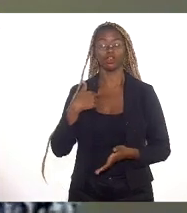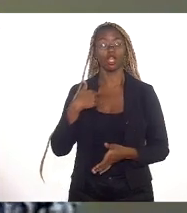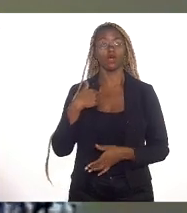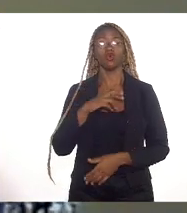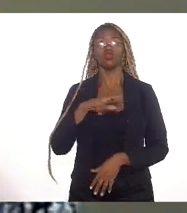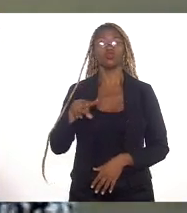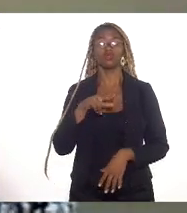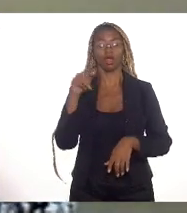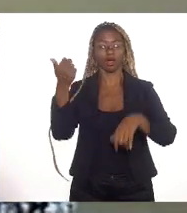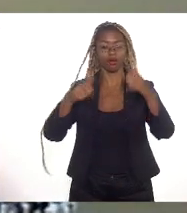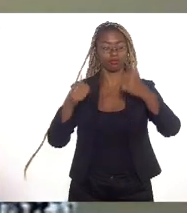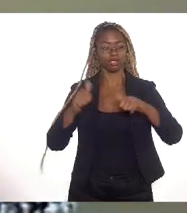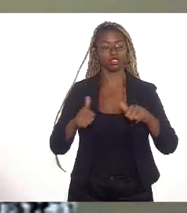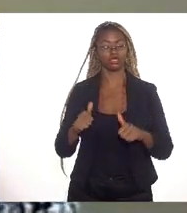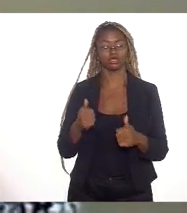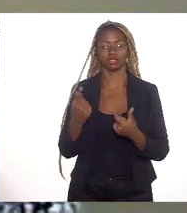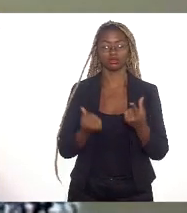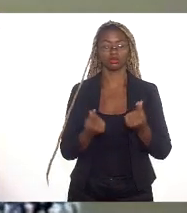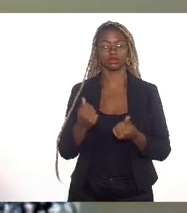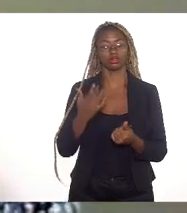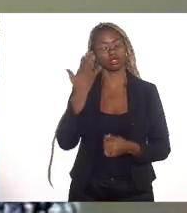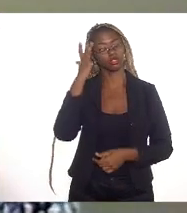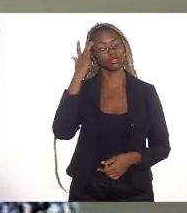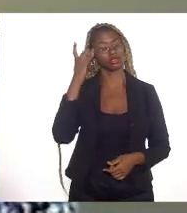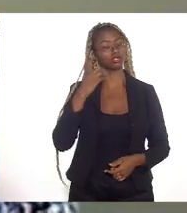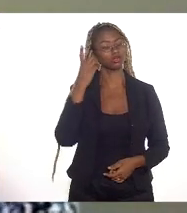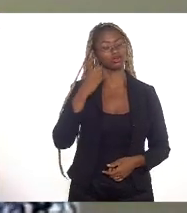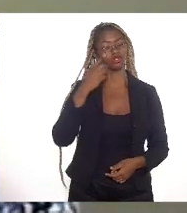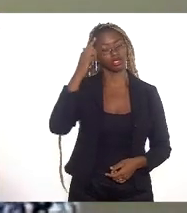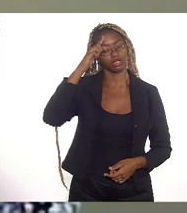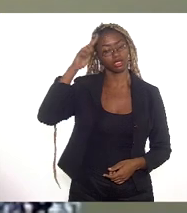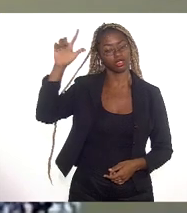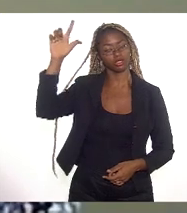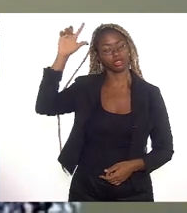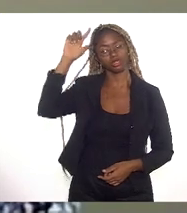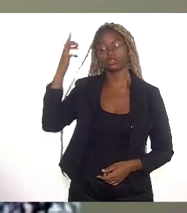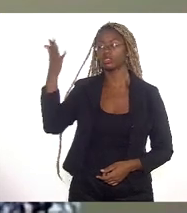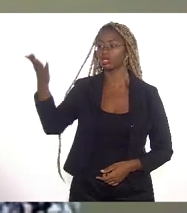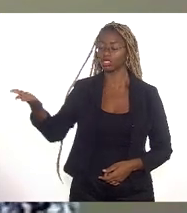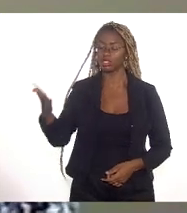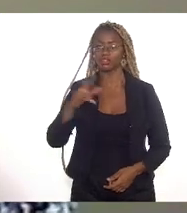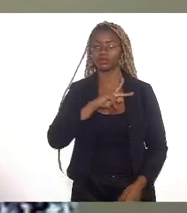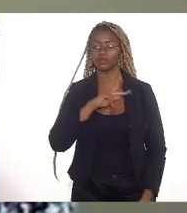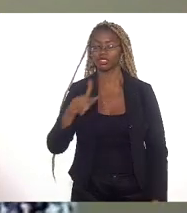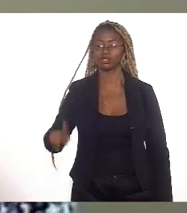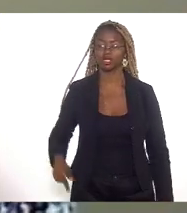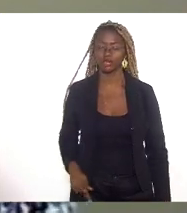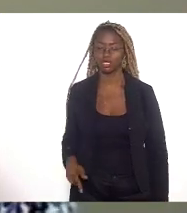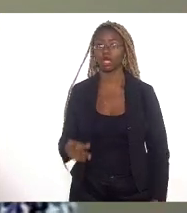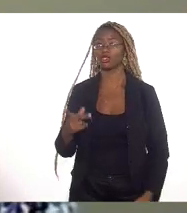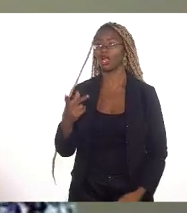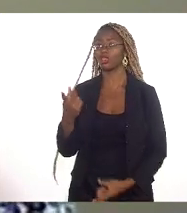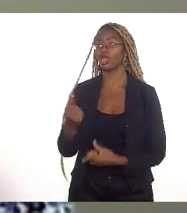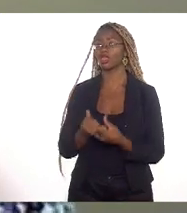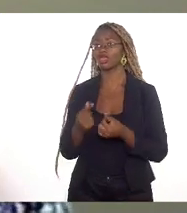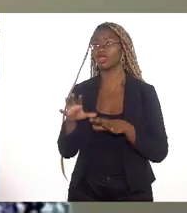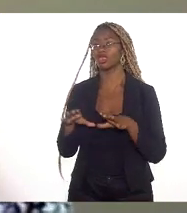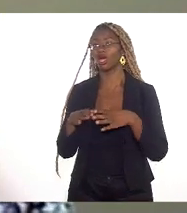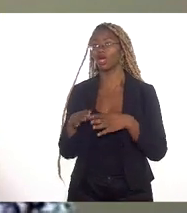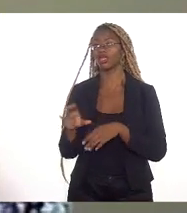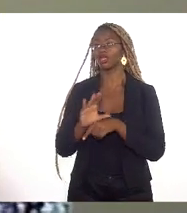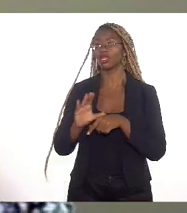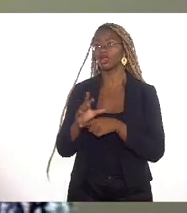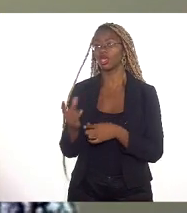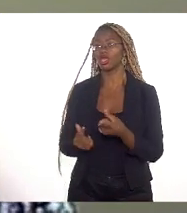análise financeira, porque acho que o deputado Luiz Paulo, o nosso decano, que preside a Comissão de Tributação, já fez com